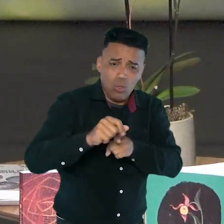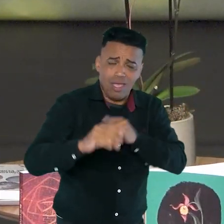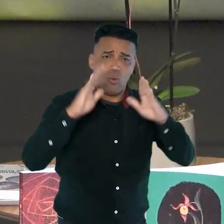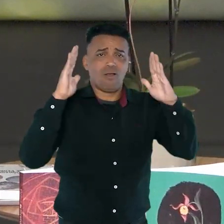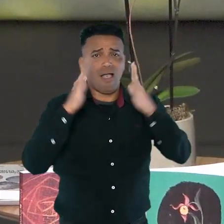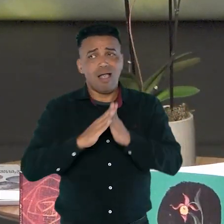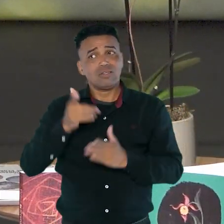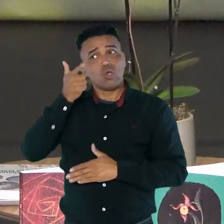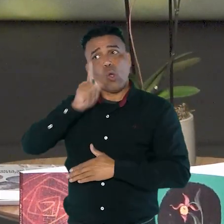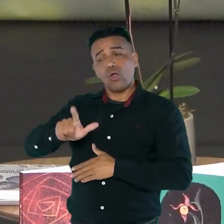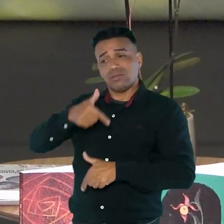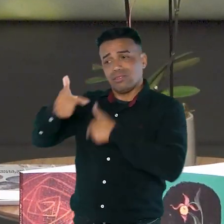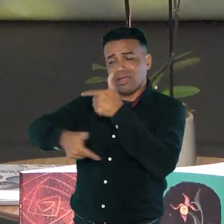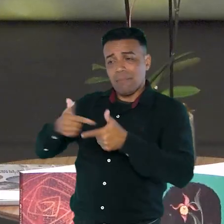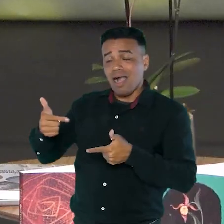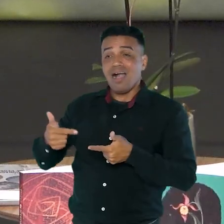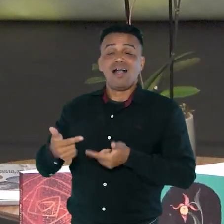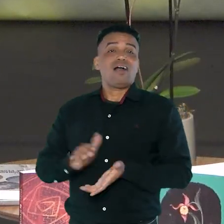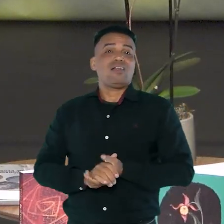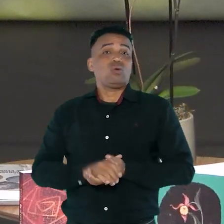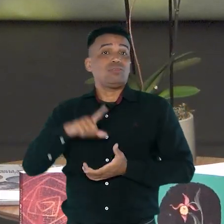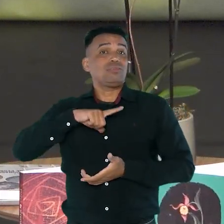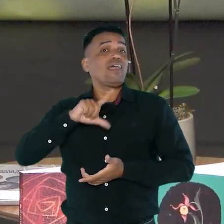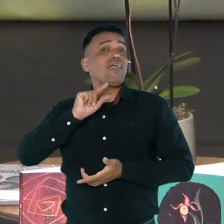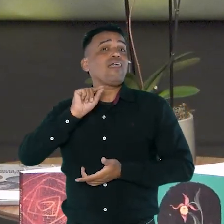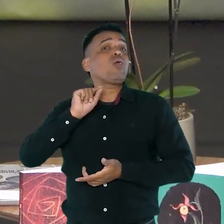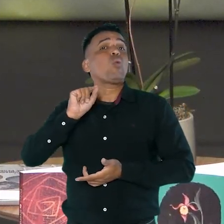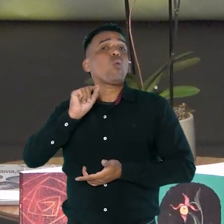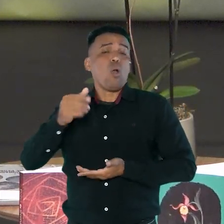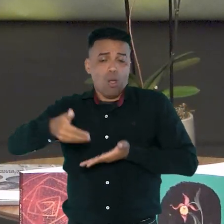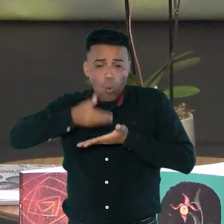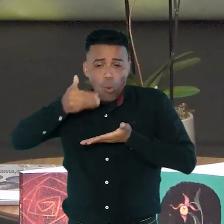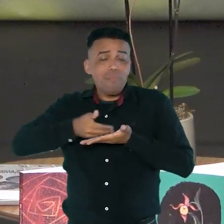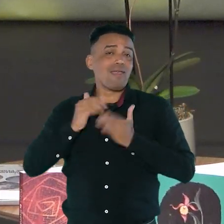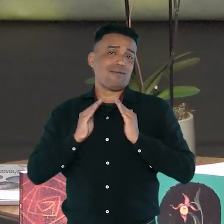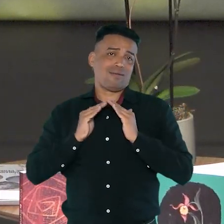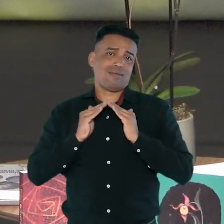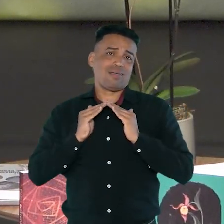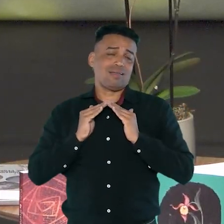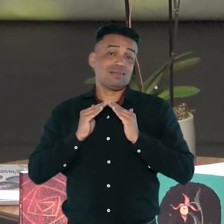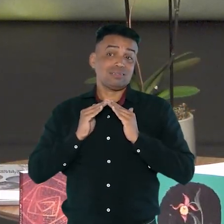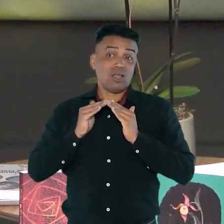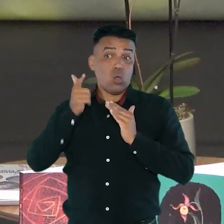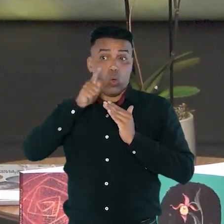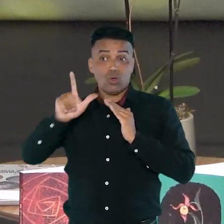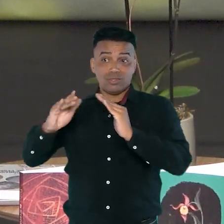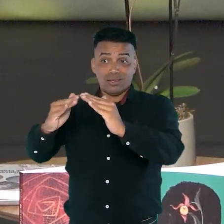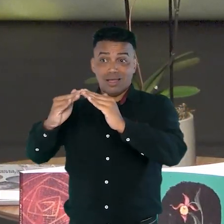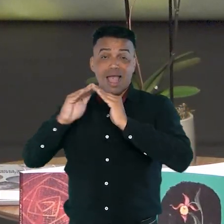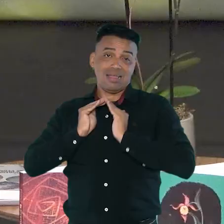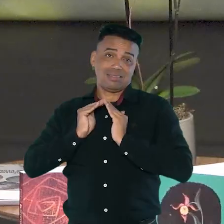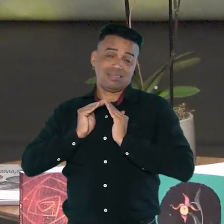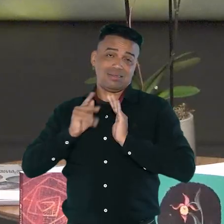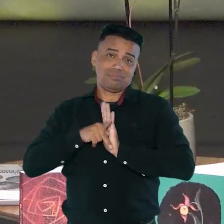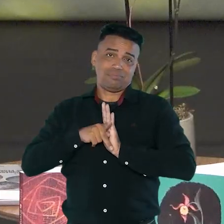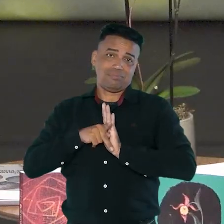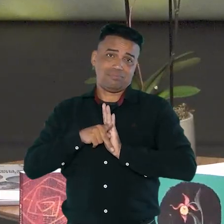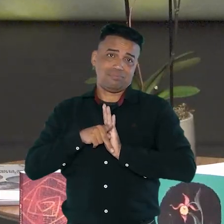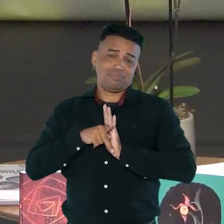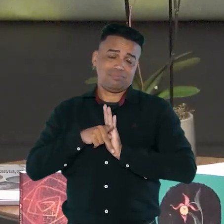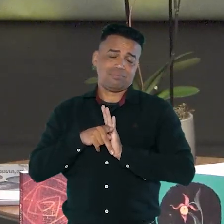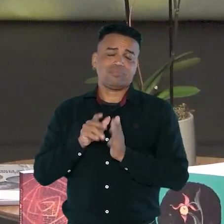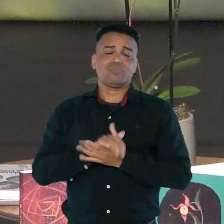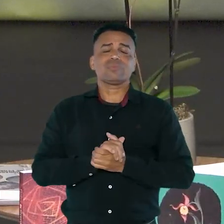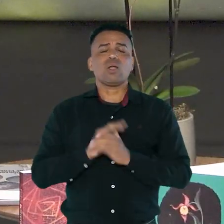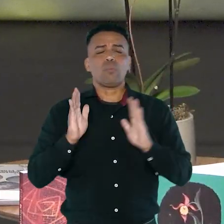arrumar um emprego, um milagre de saciar a fome, de ter uma casa. Então uma luta incessante. E esses momentos que